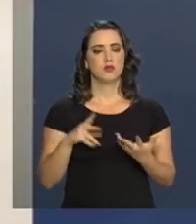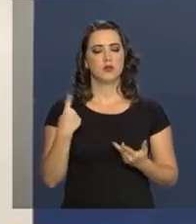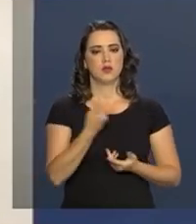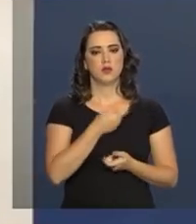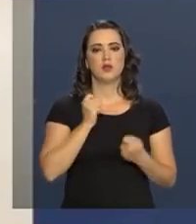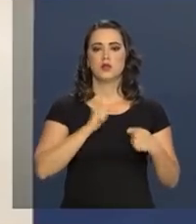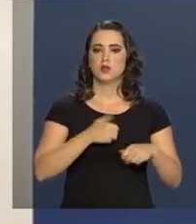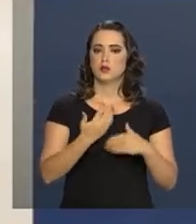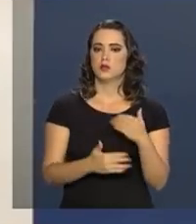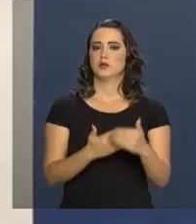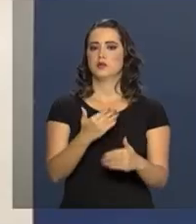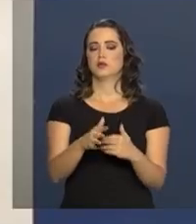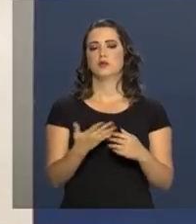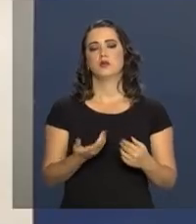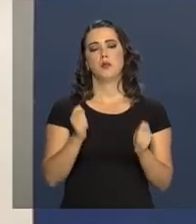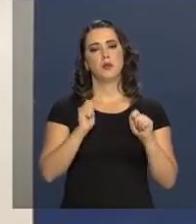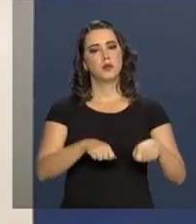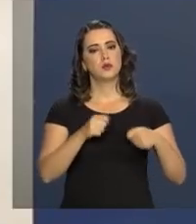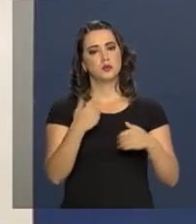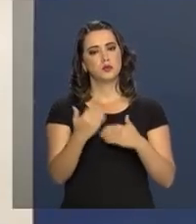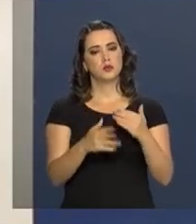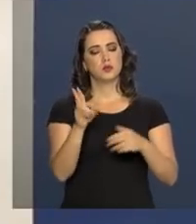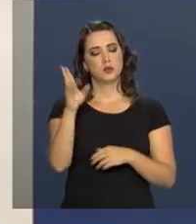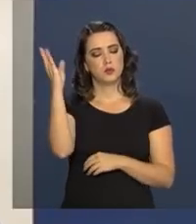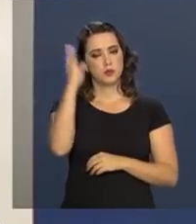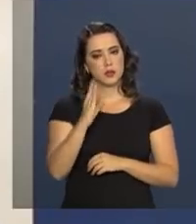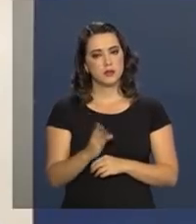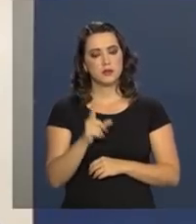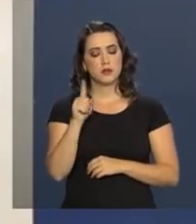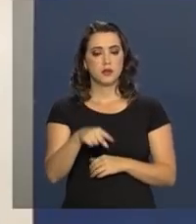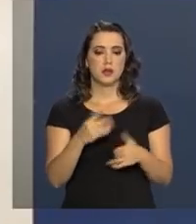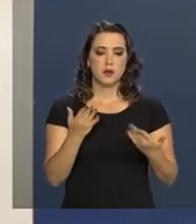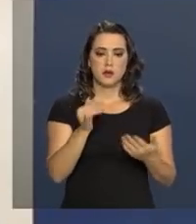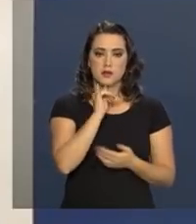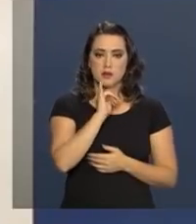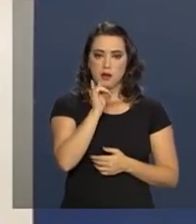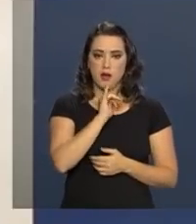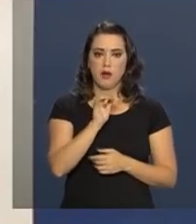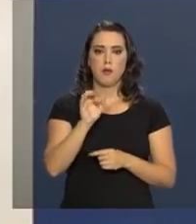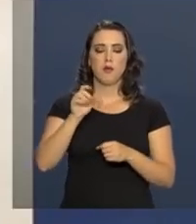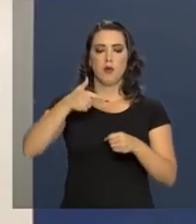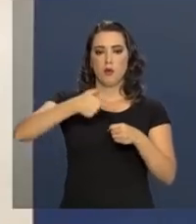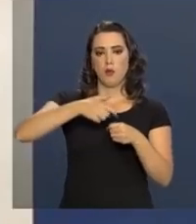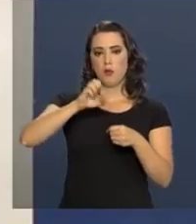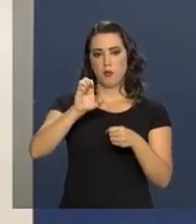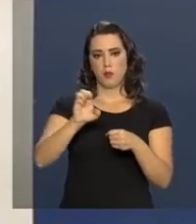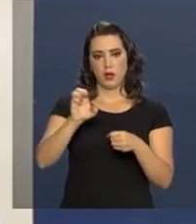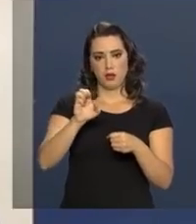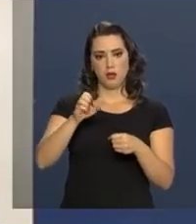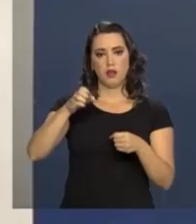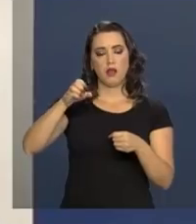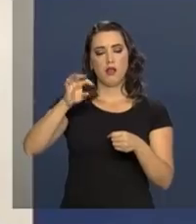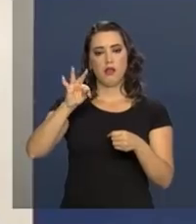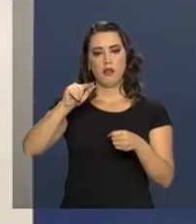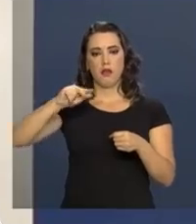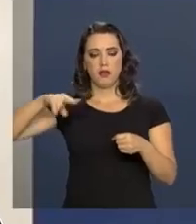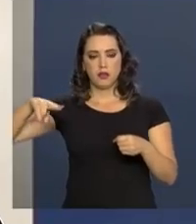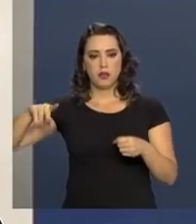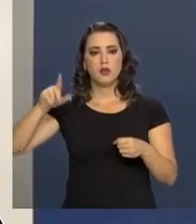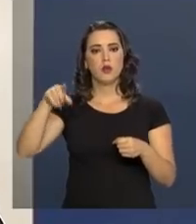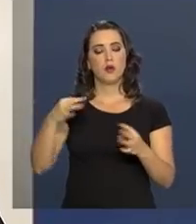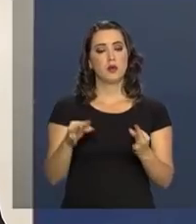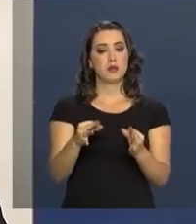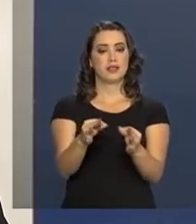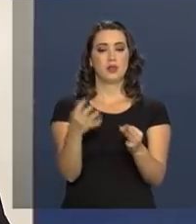gente consegue utilizar as potencialidades do Brasil, né? É o caso, por exemplo, do etanol, que é uma tecnologia muito, muito cara